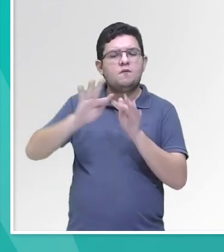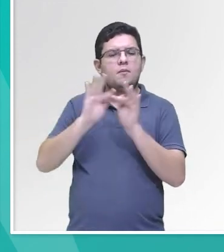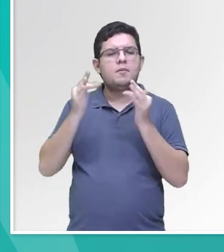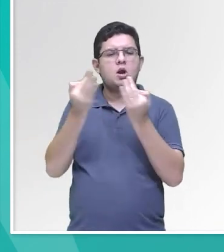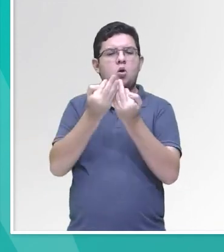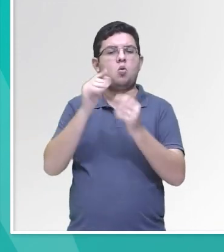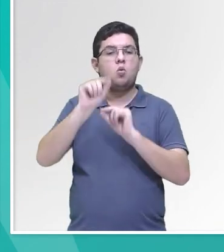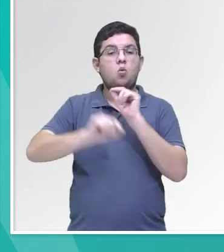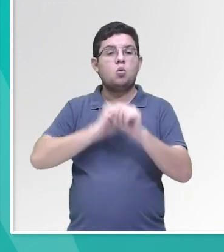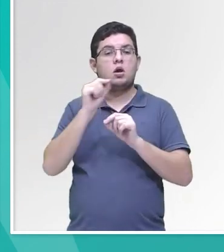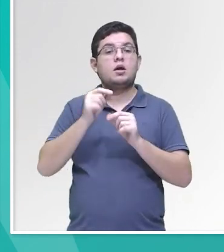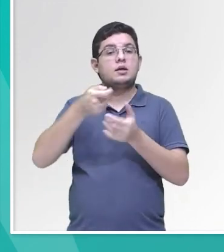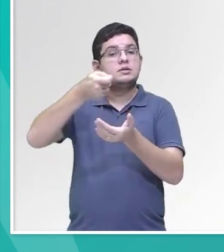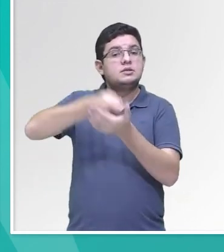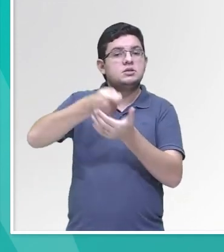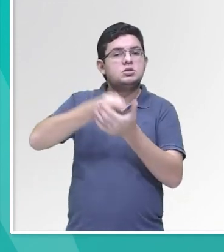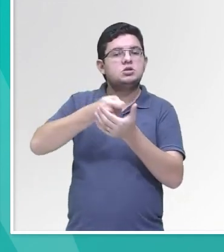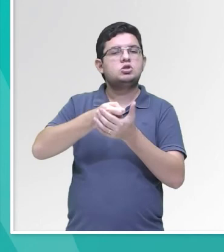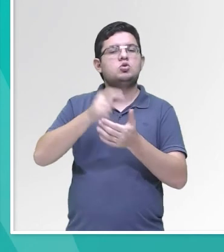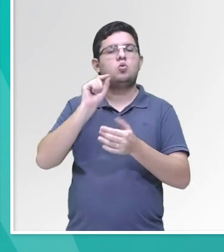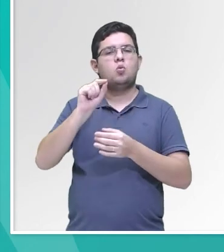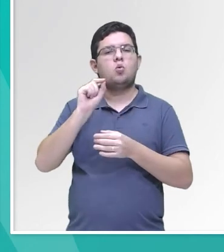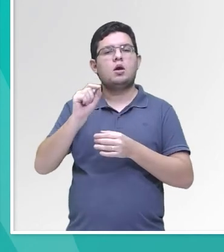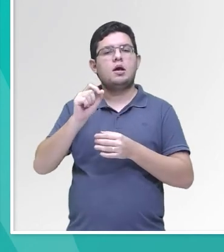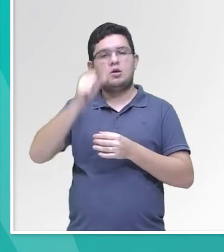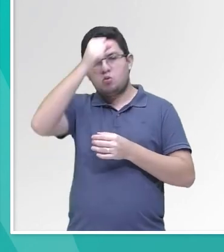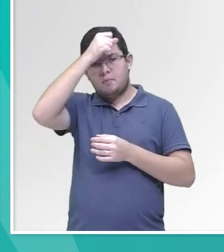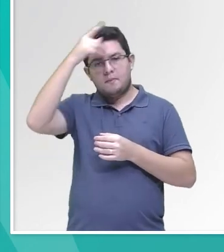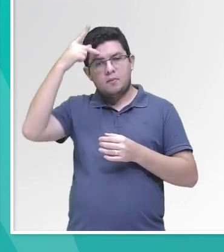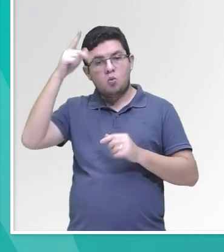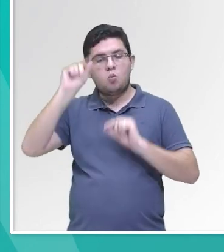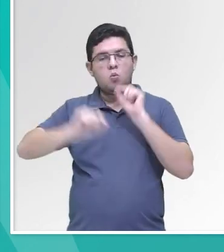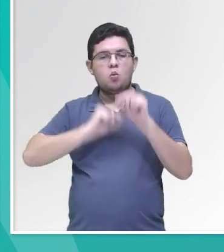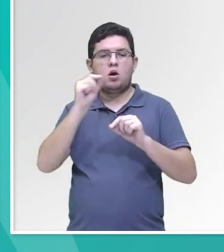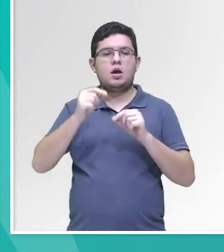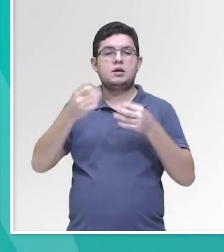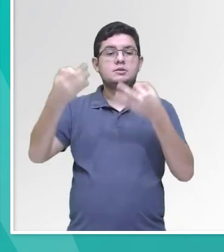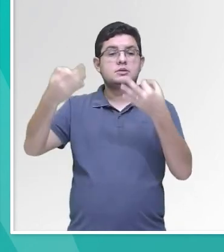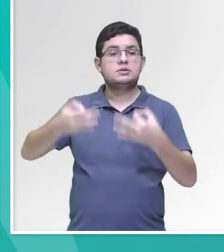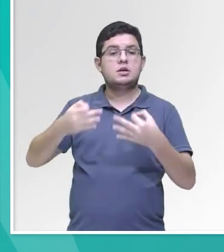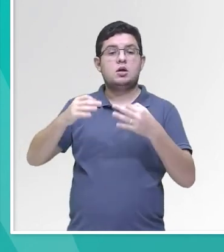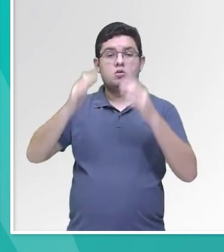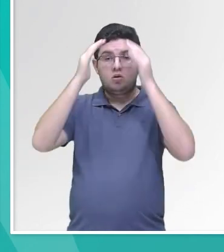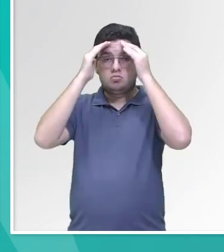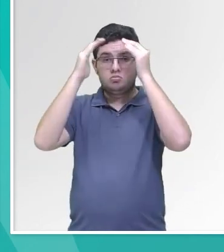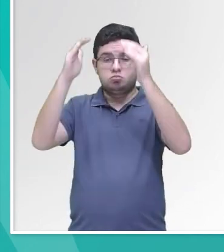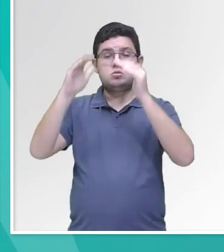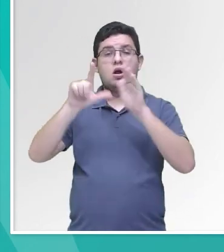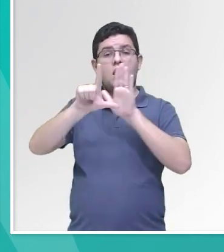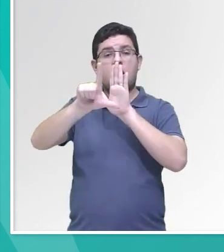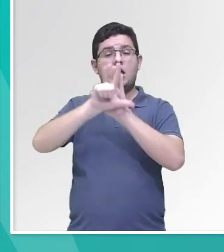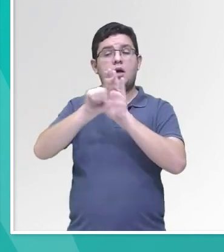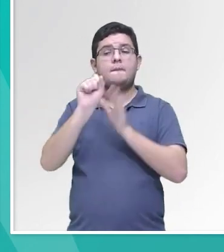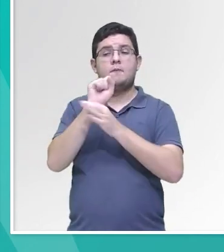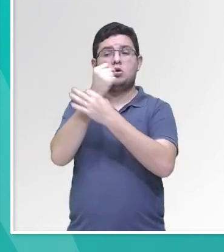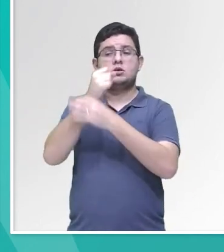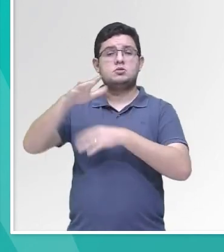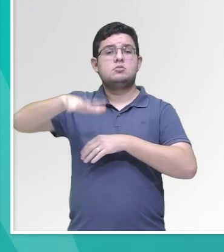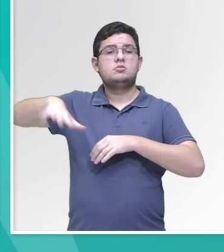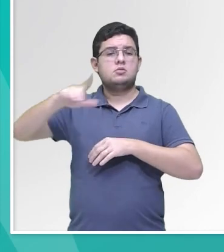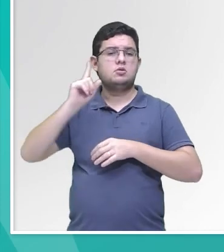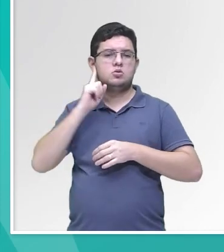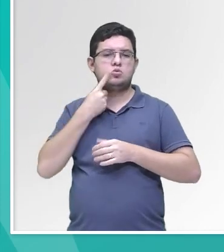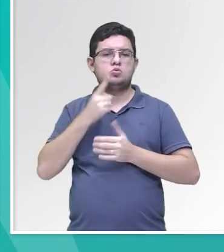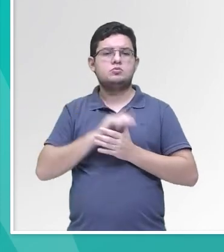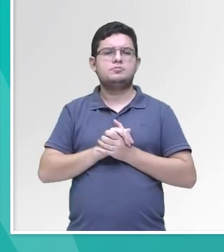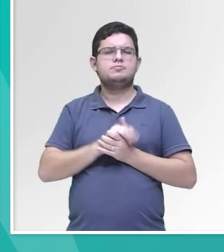famílias, do poder público, a concretude dos princípios constitucionais de proteção aos surdos. Quem vai